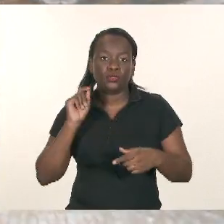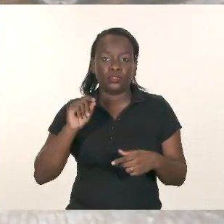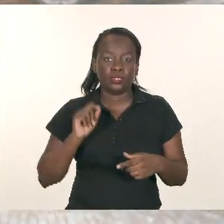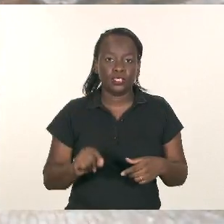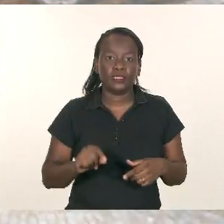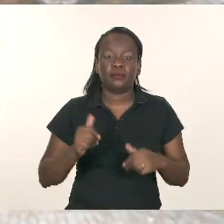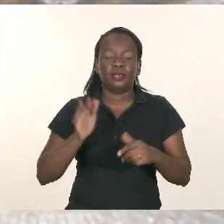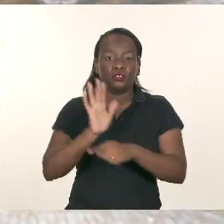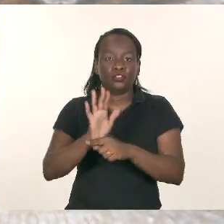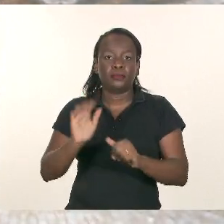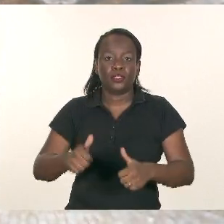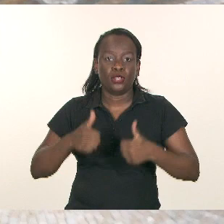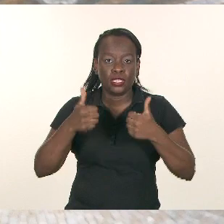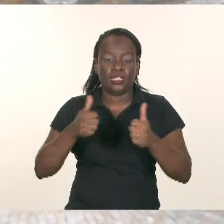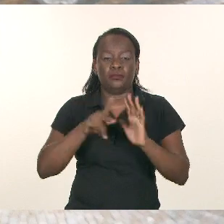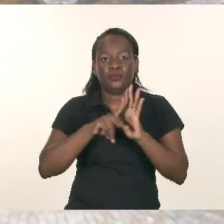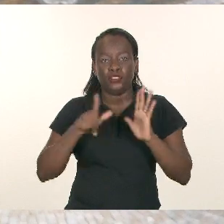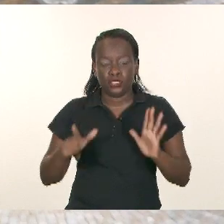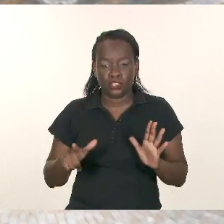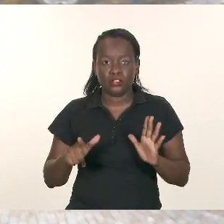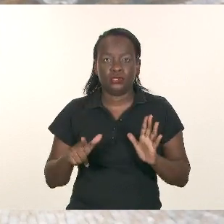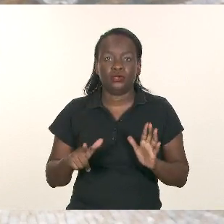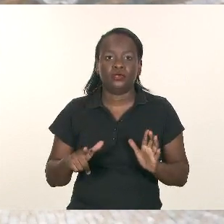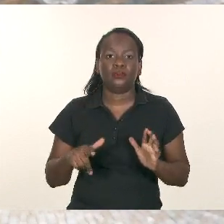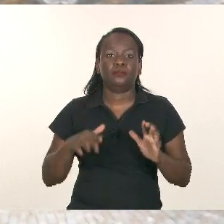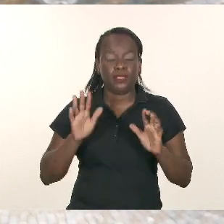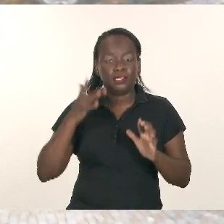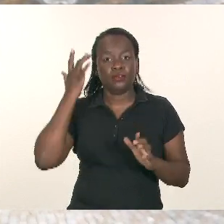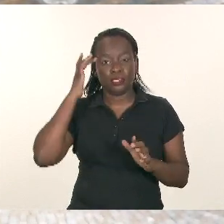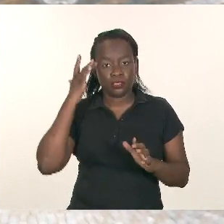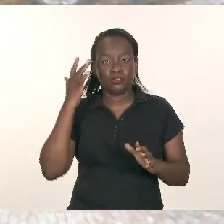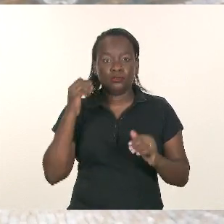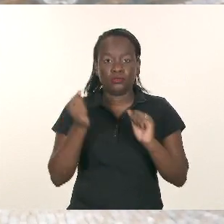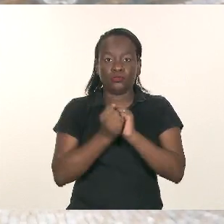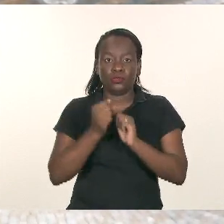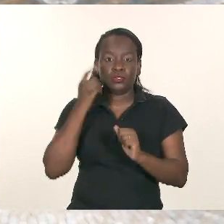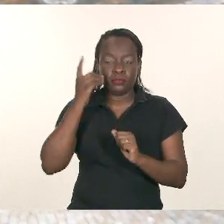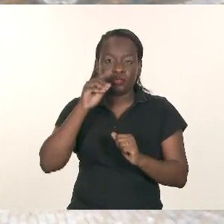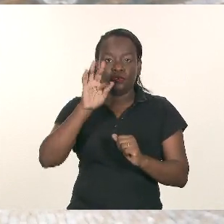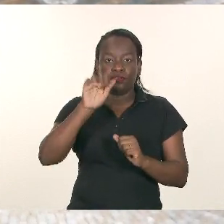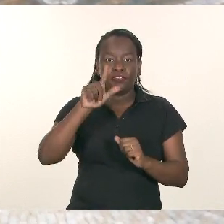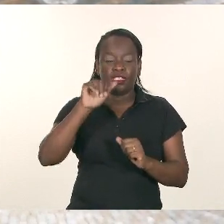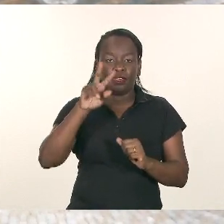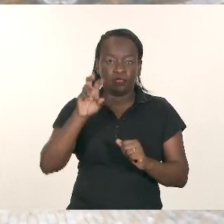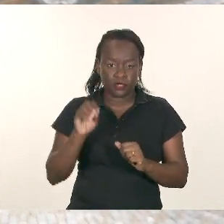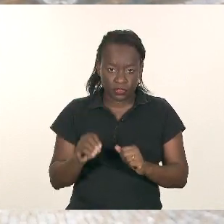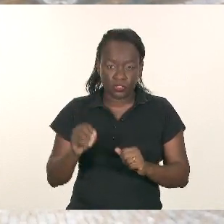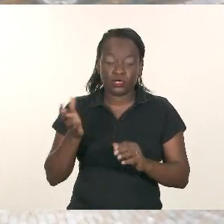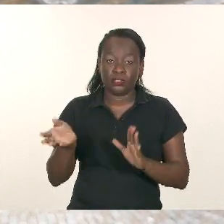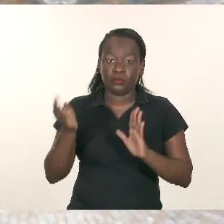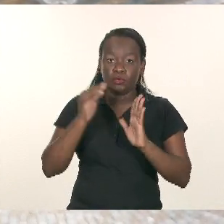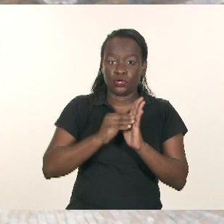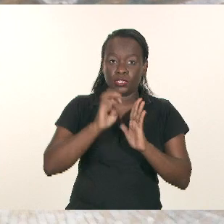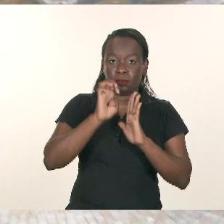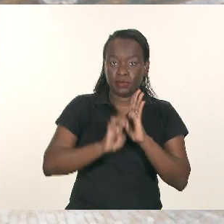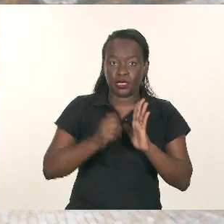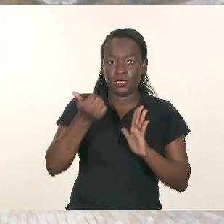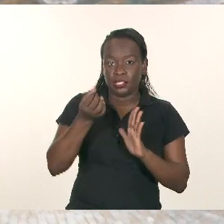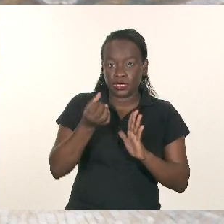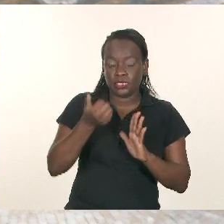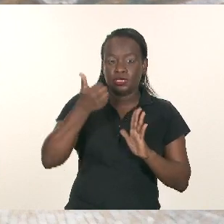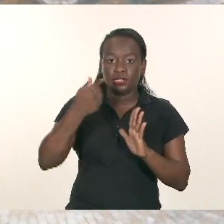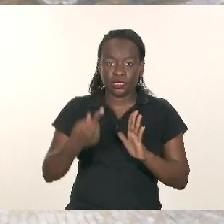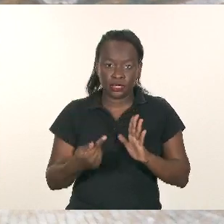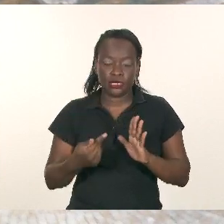de melhorar e aperfeiçoar o projeto. Acredito, juntamente com o deputado Flávio, que com a incorporação da emenda 16